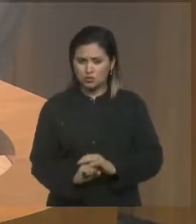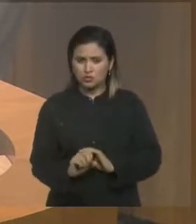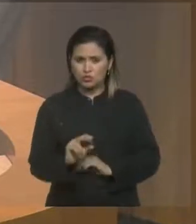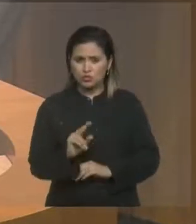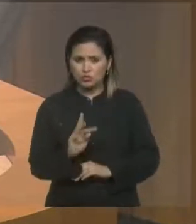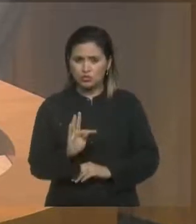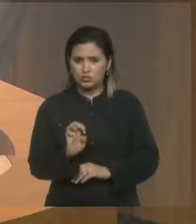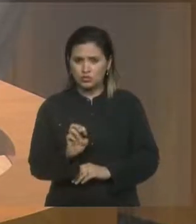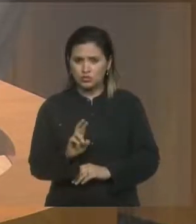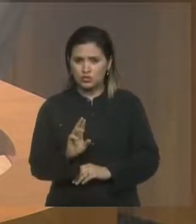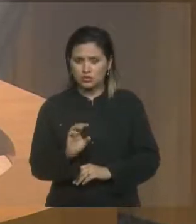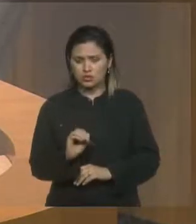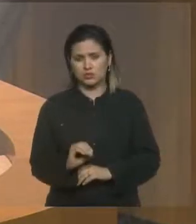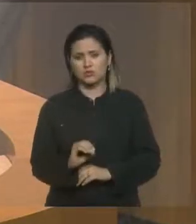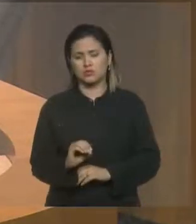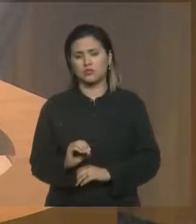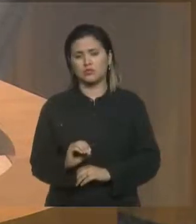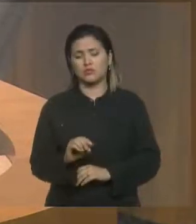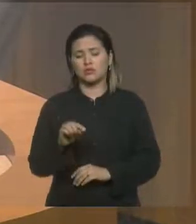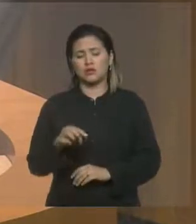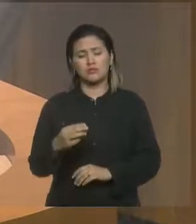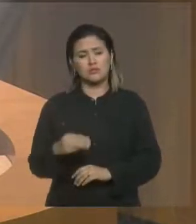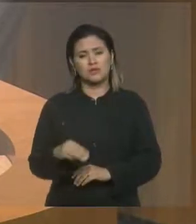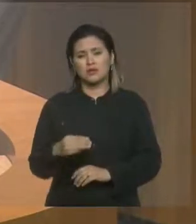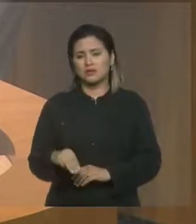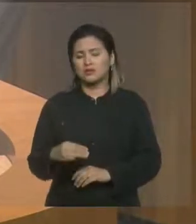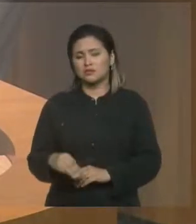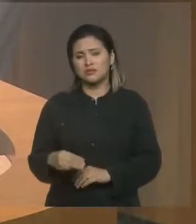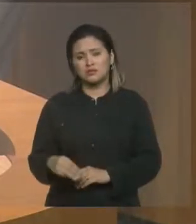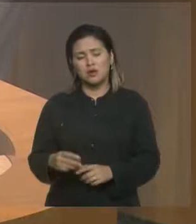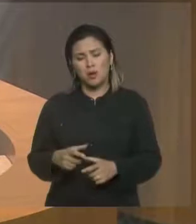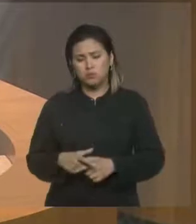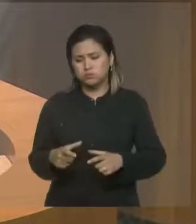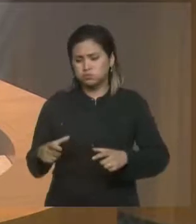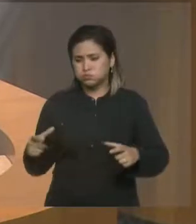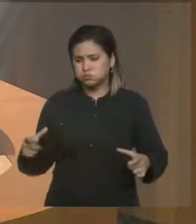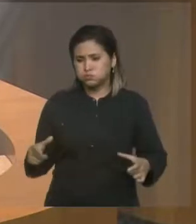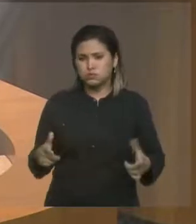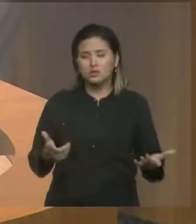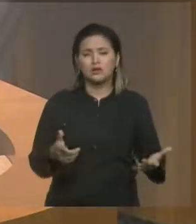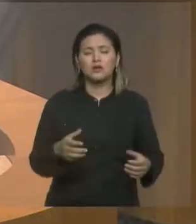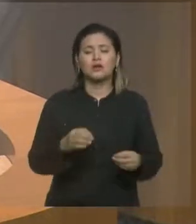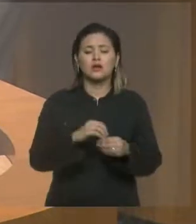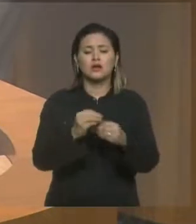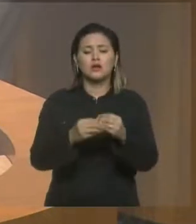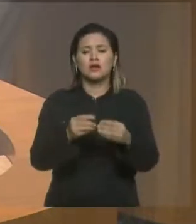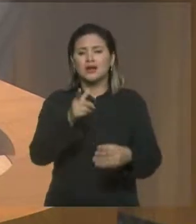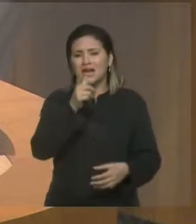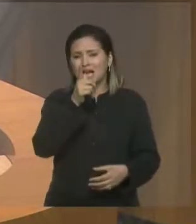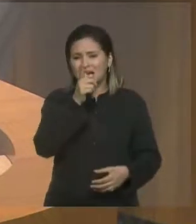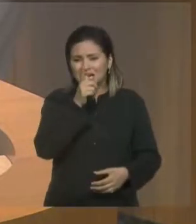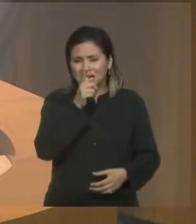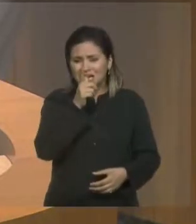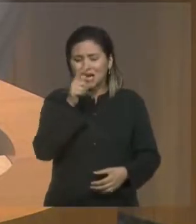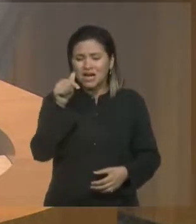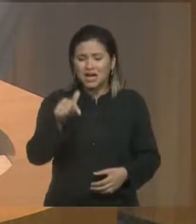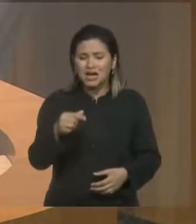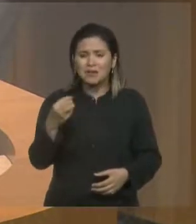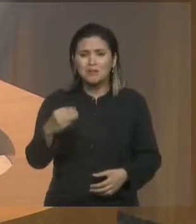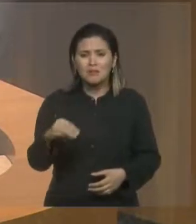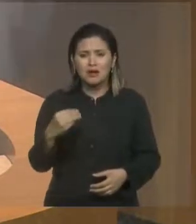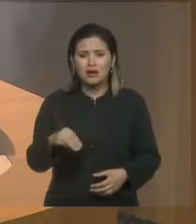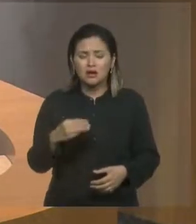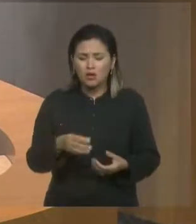avançado quanto o Maranhão, tantos pacientes com câncer de pênis quanto o Maranhão, simplesmente por ausência de ações de educação em